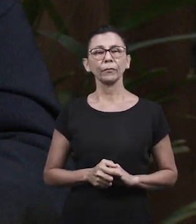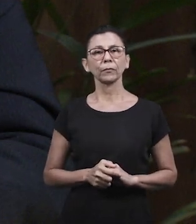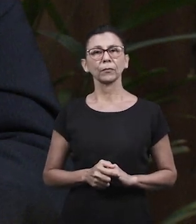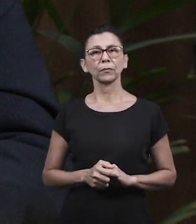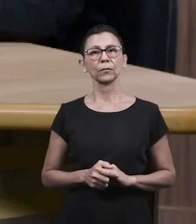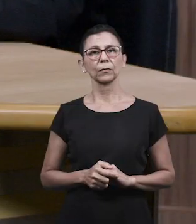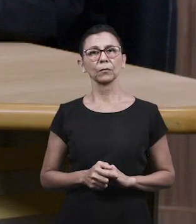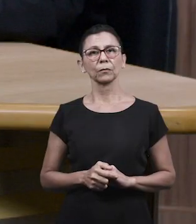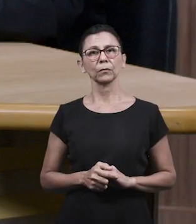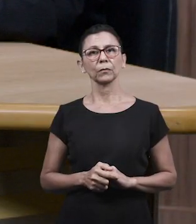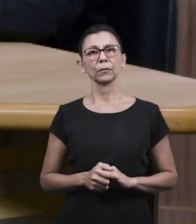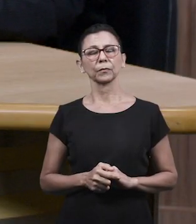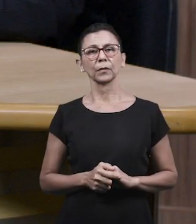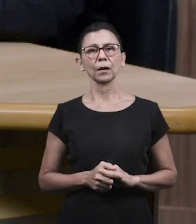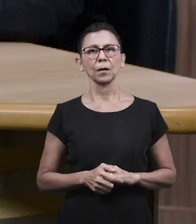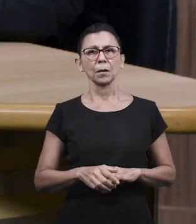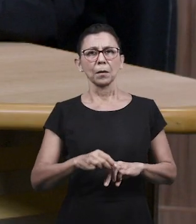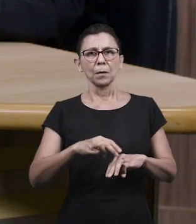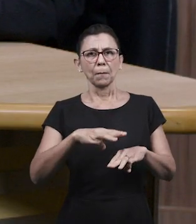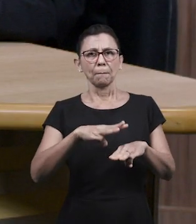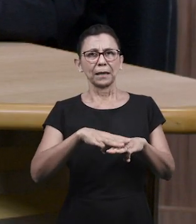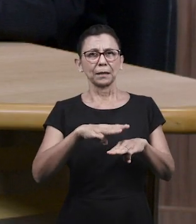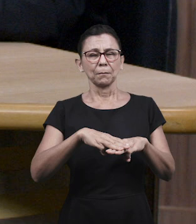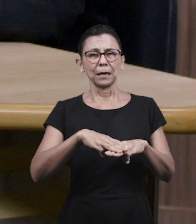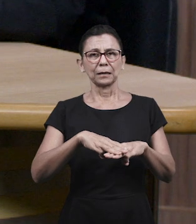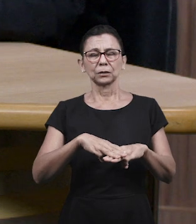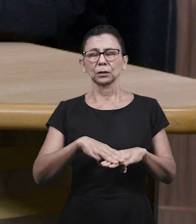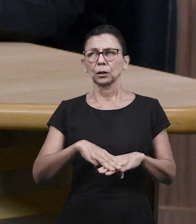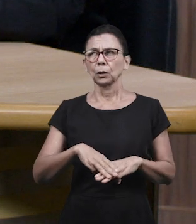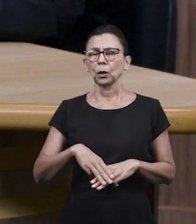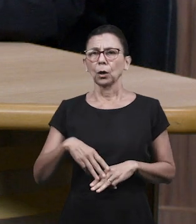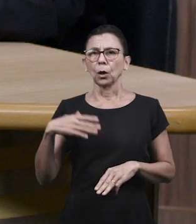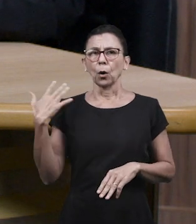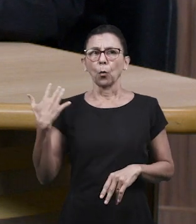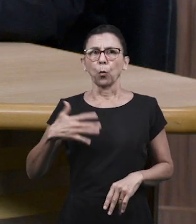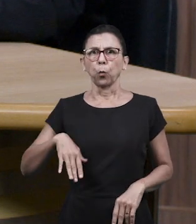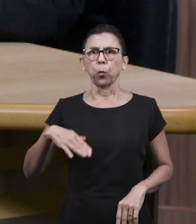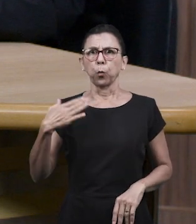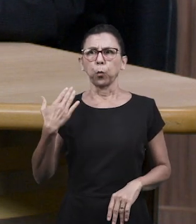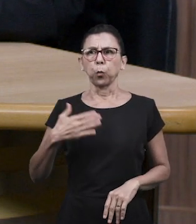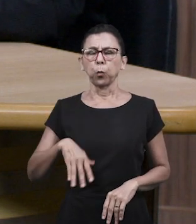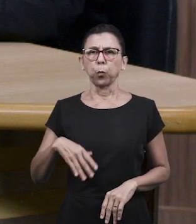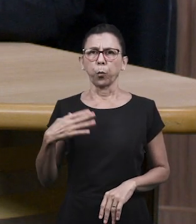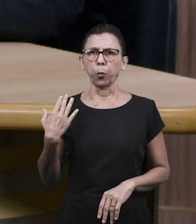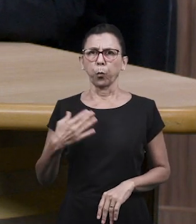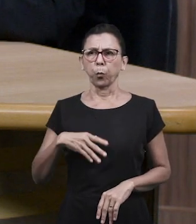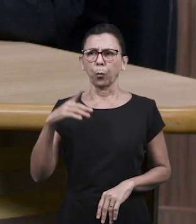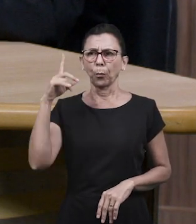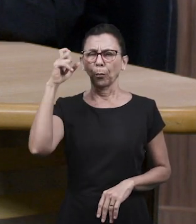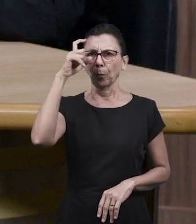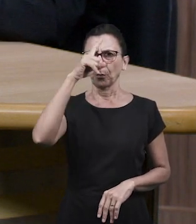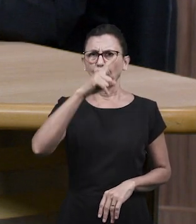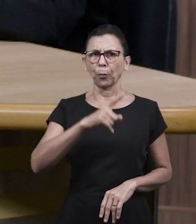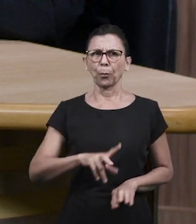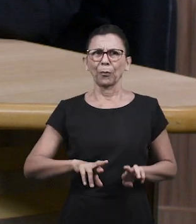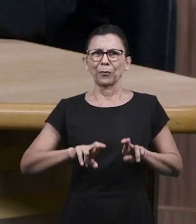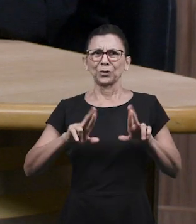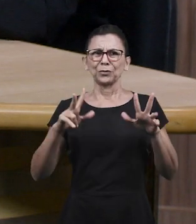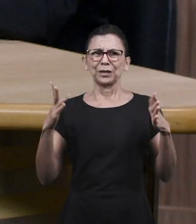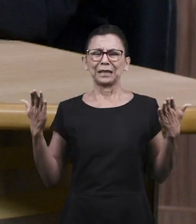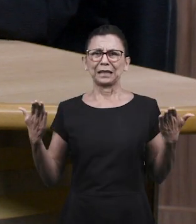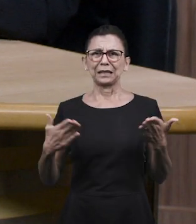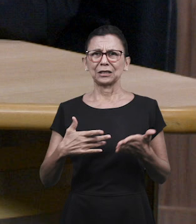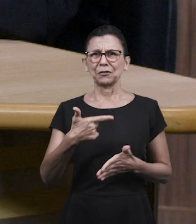prova de matemática era mais difícil do vestibular, porque era bem diferente de hoje. Eram